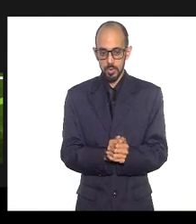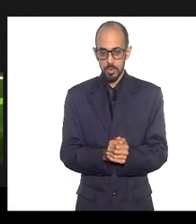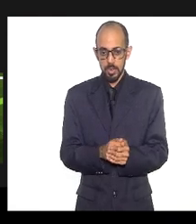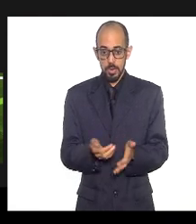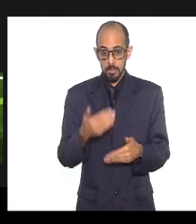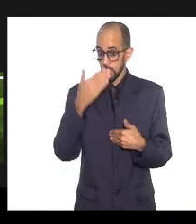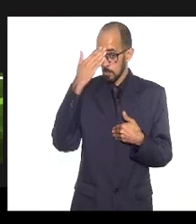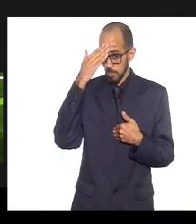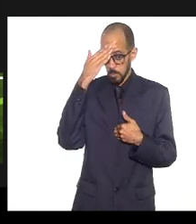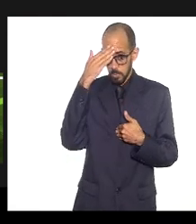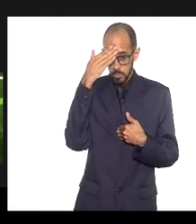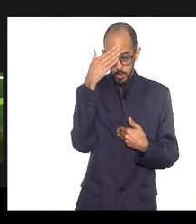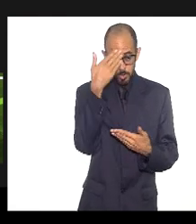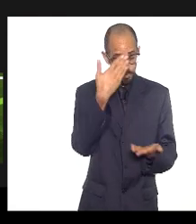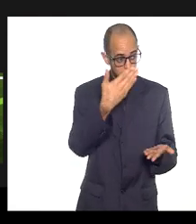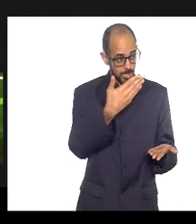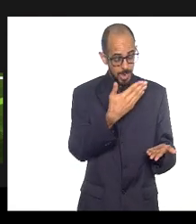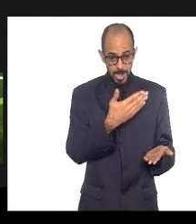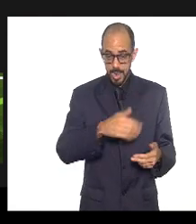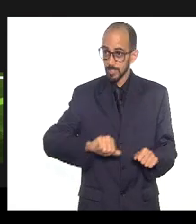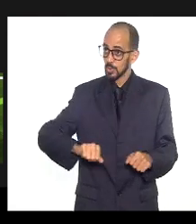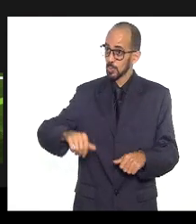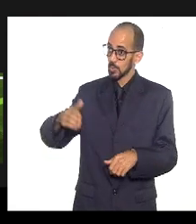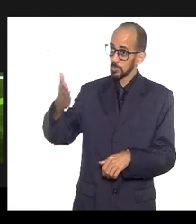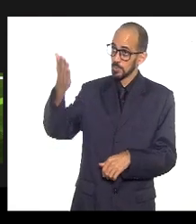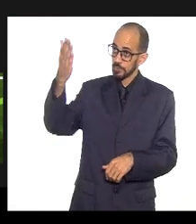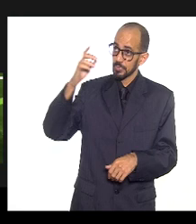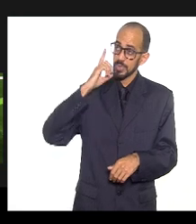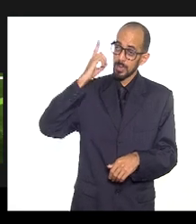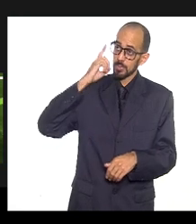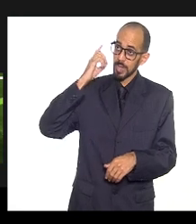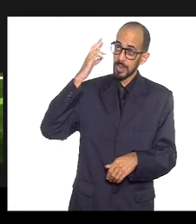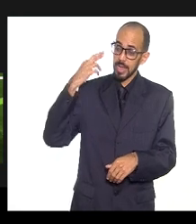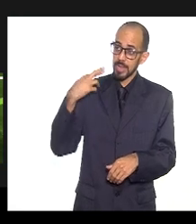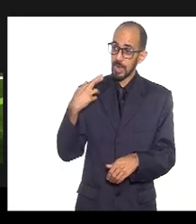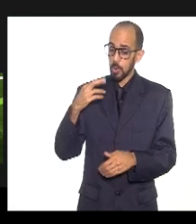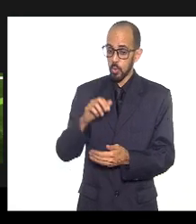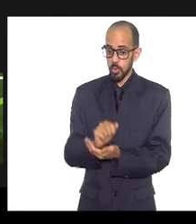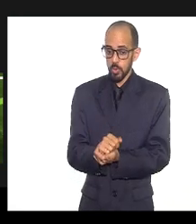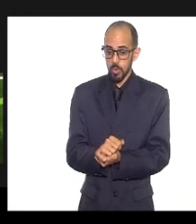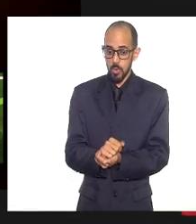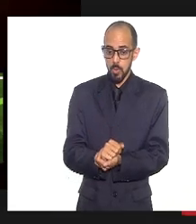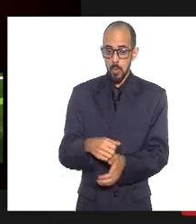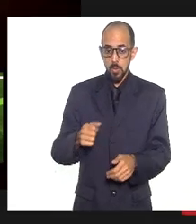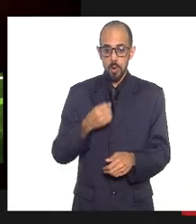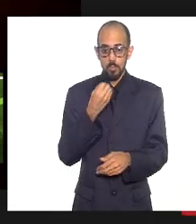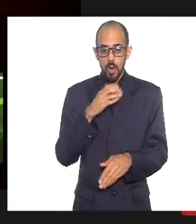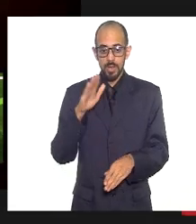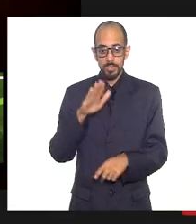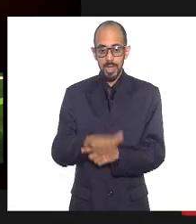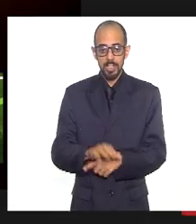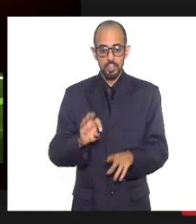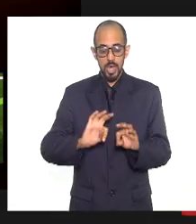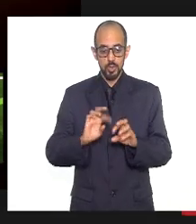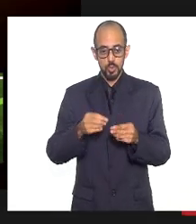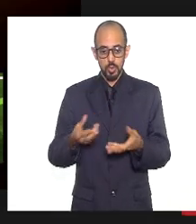Muito obrigado. Boa tarde, deputada Renata Souza. Boa tarde a todos os presentes e a